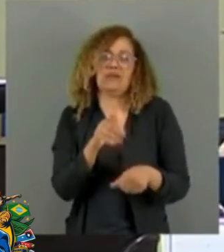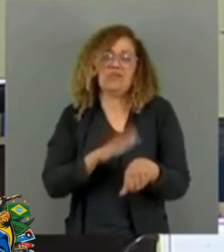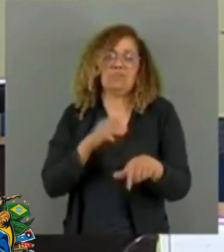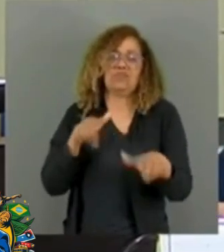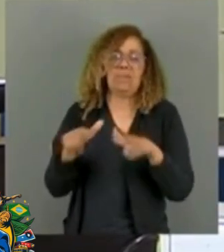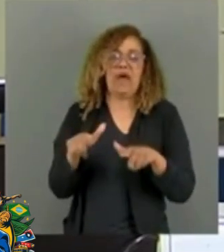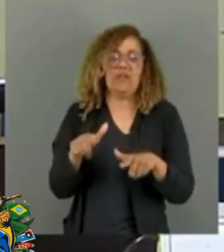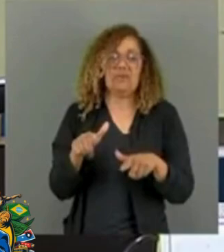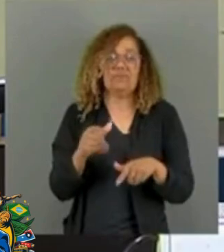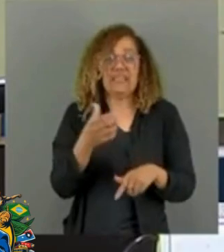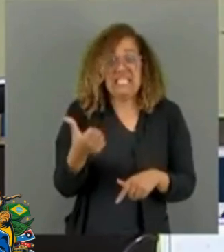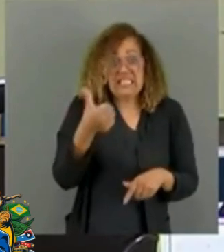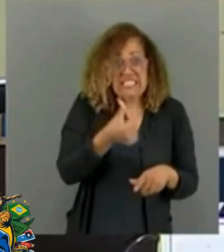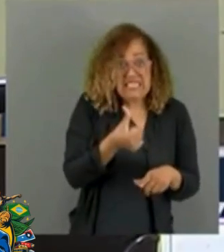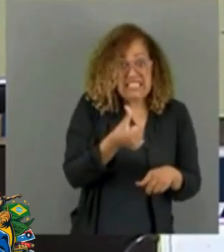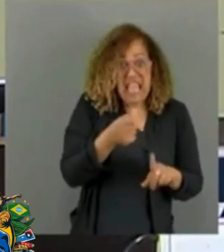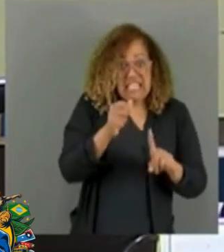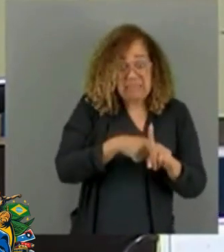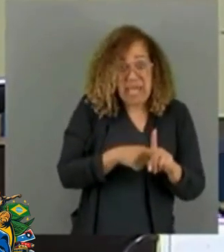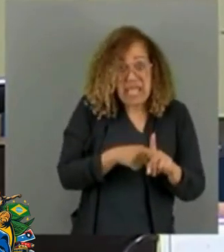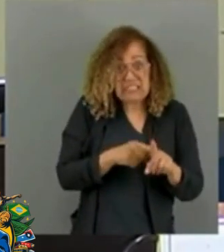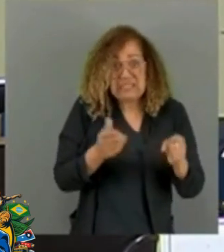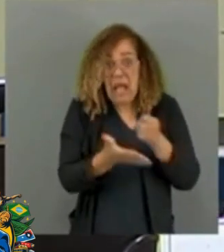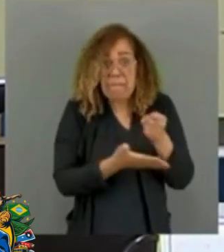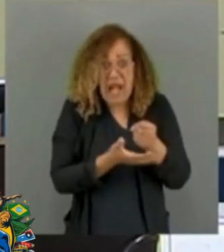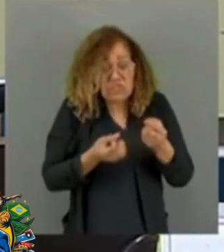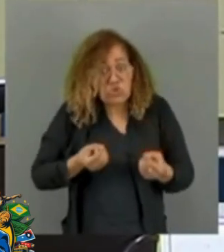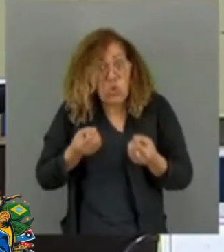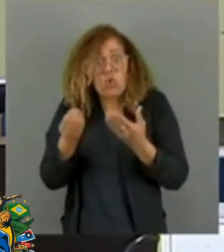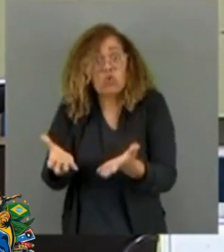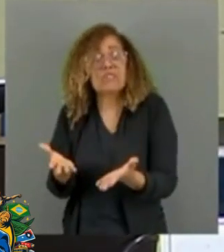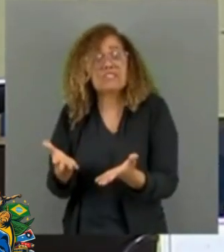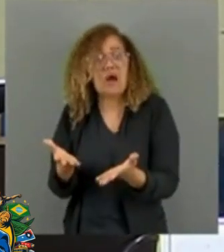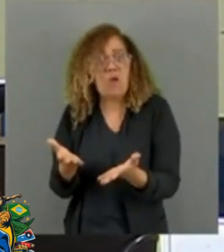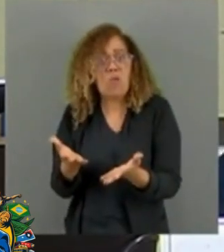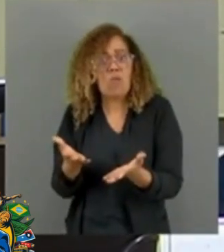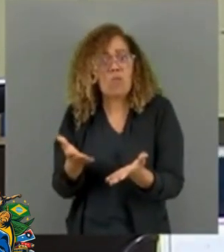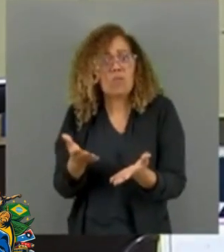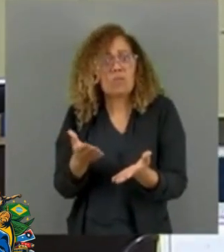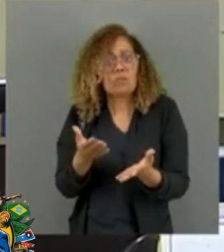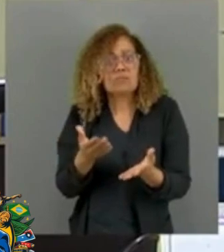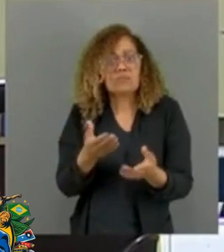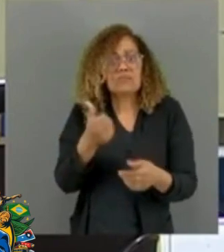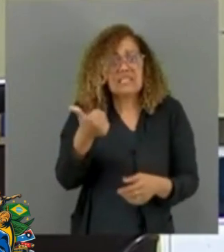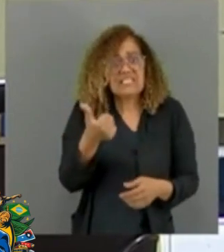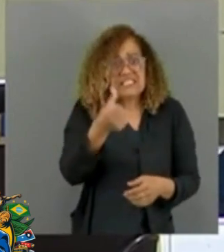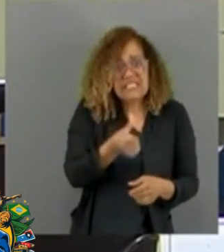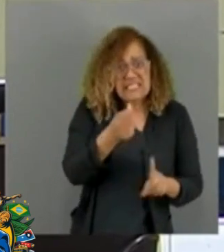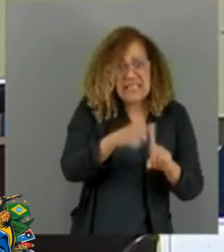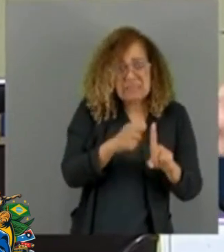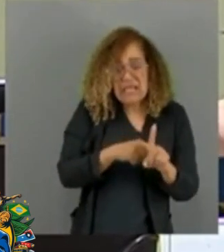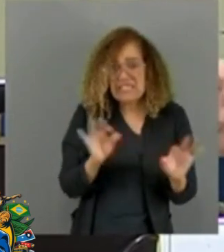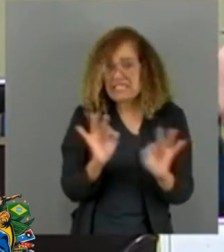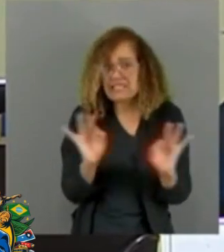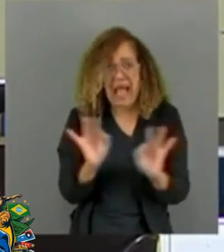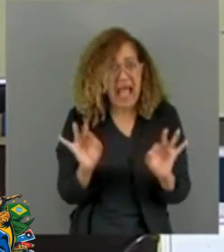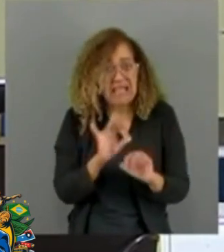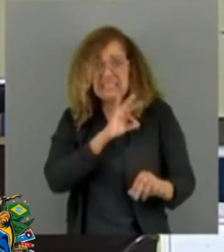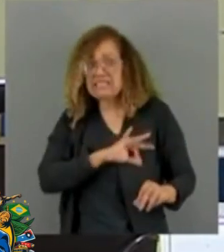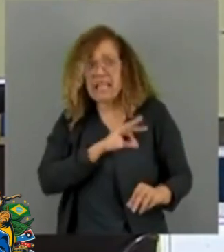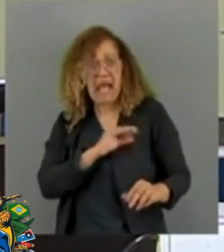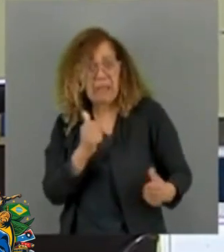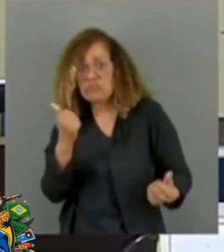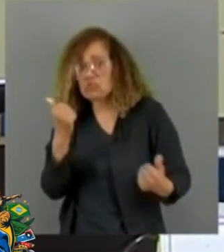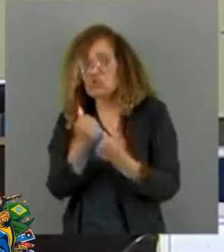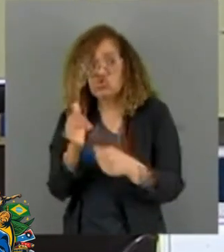vivemos 16 meses à base de doação da audiência. Nós vivemos 16 meses por não ter nenhuma outra fonte para substituir o